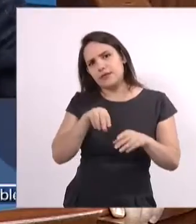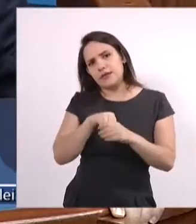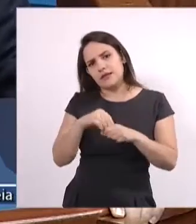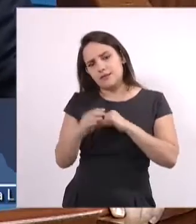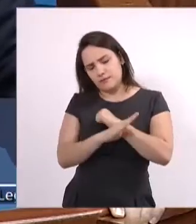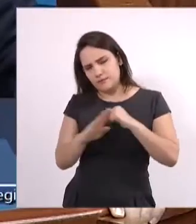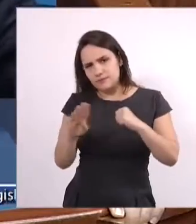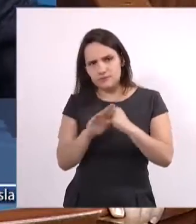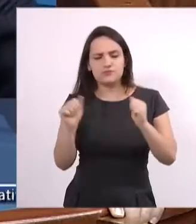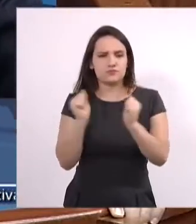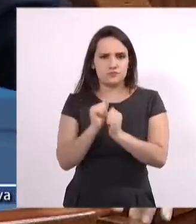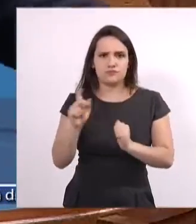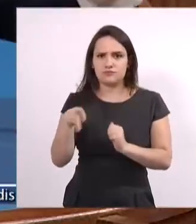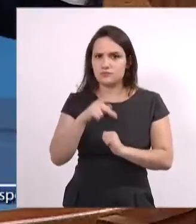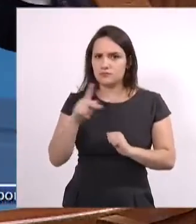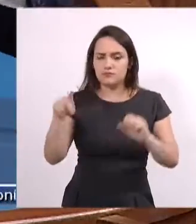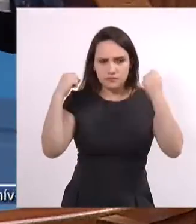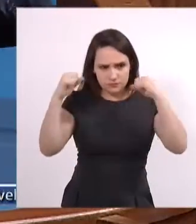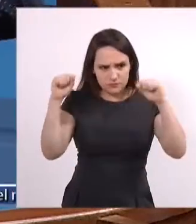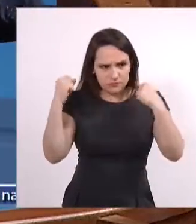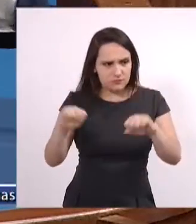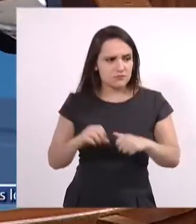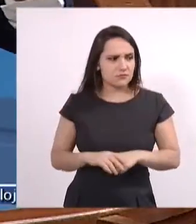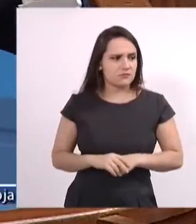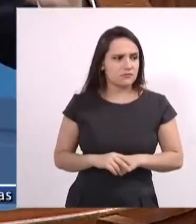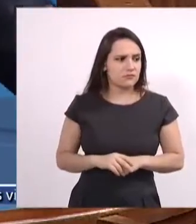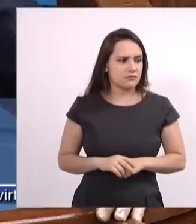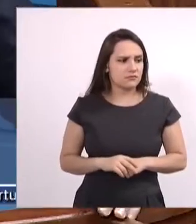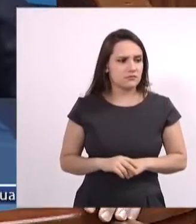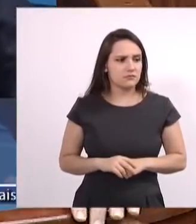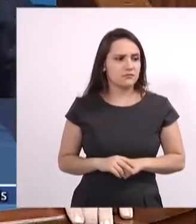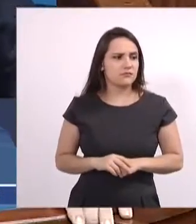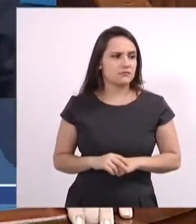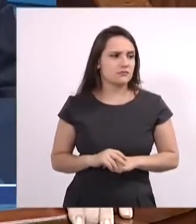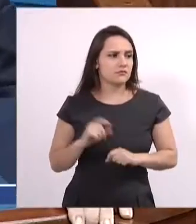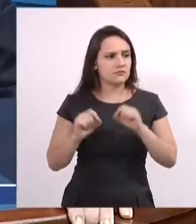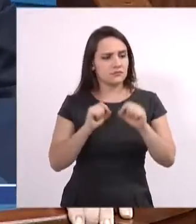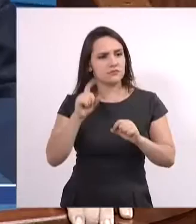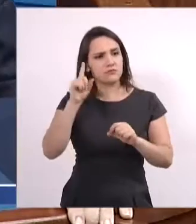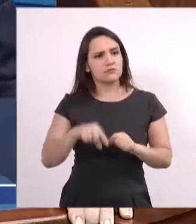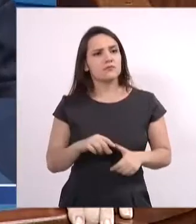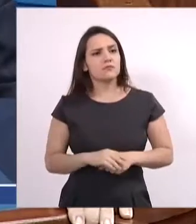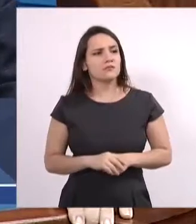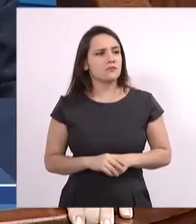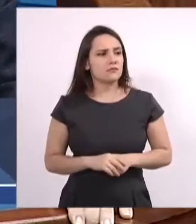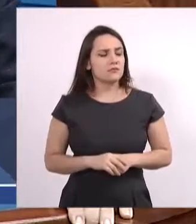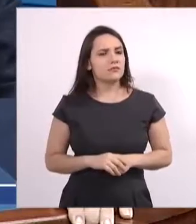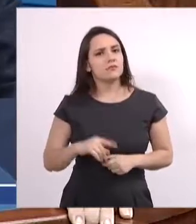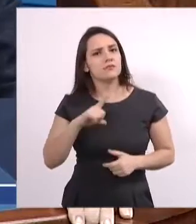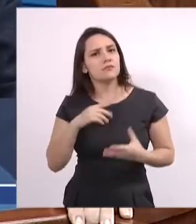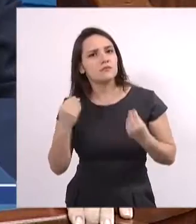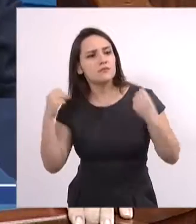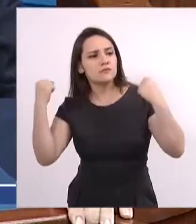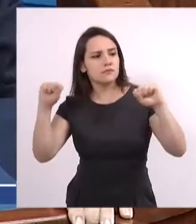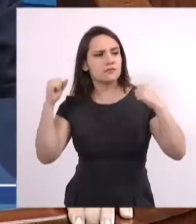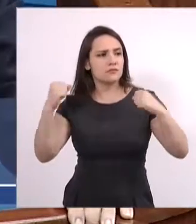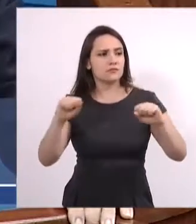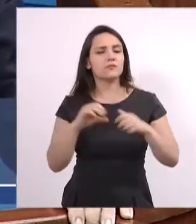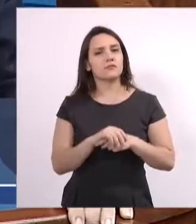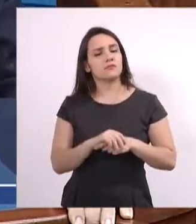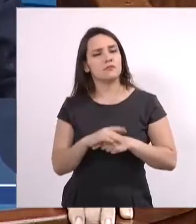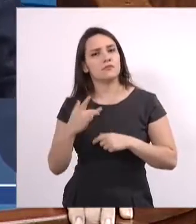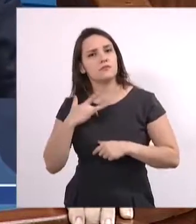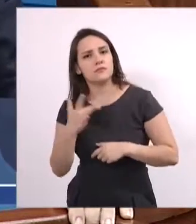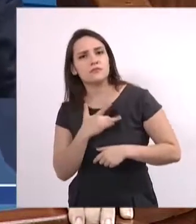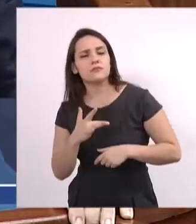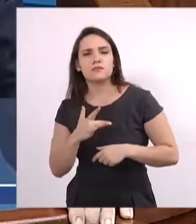com professor de educação física, utilizando, por exemplo, tantas academias de saúde que